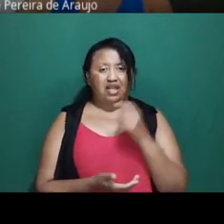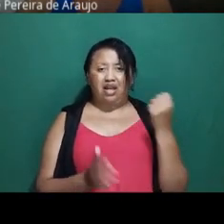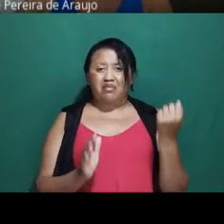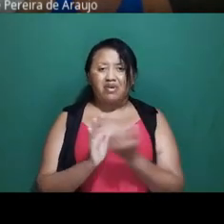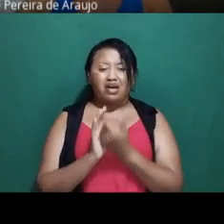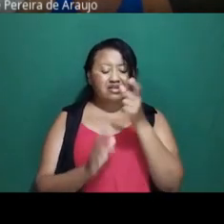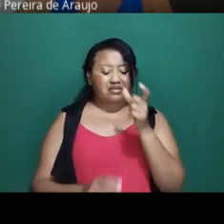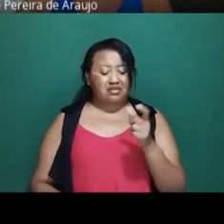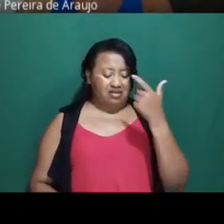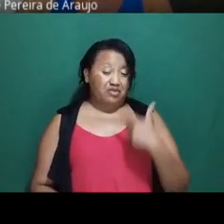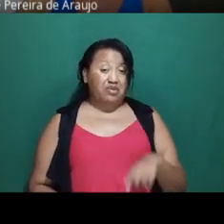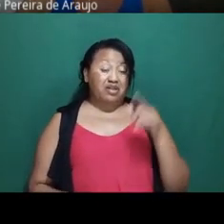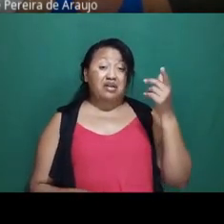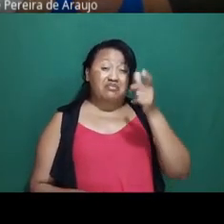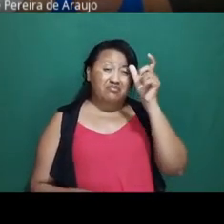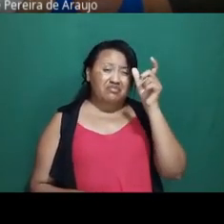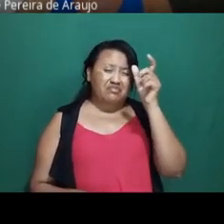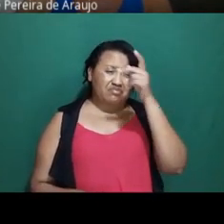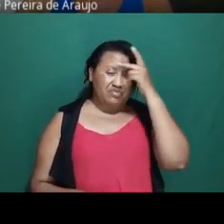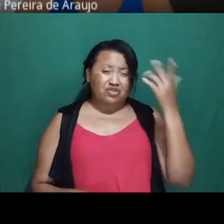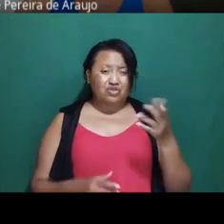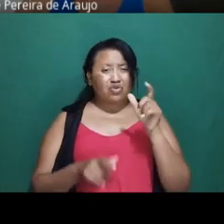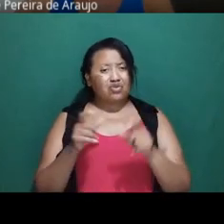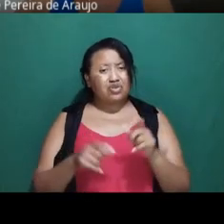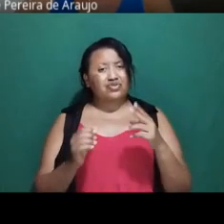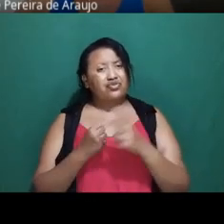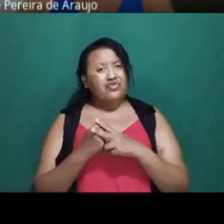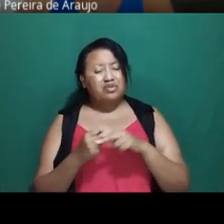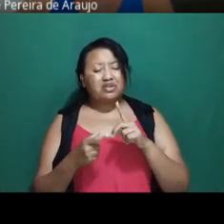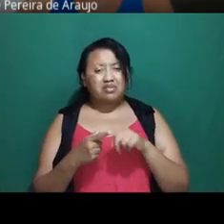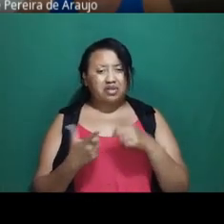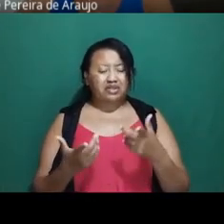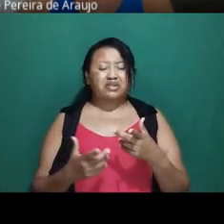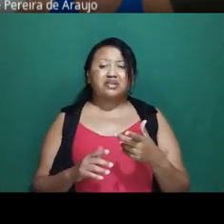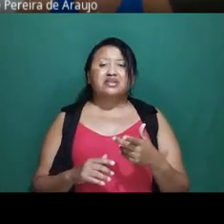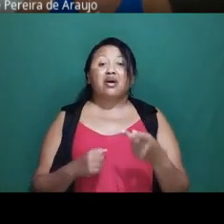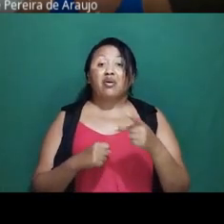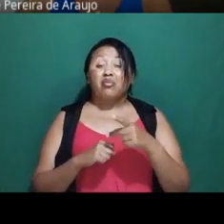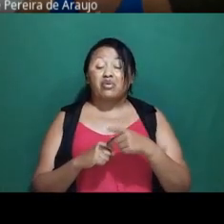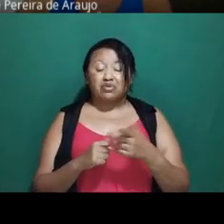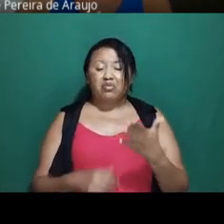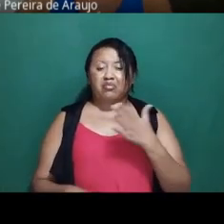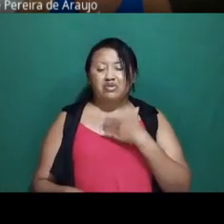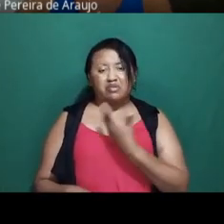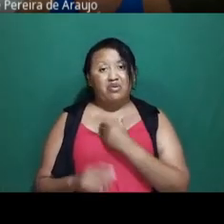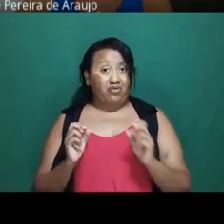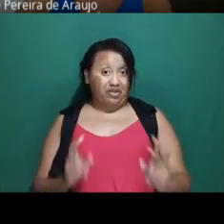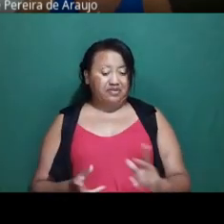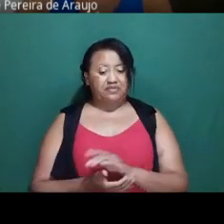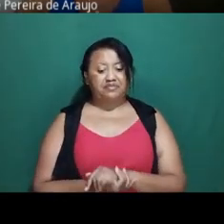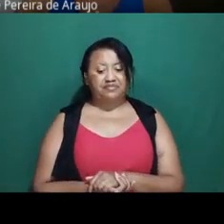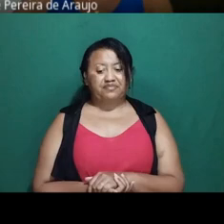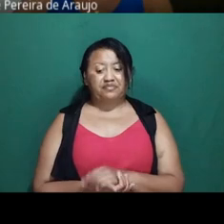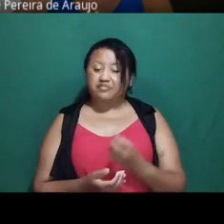a marca da primeira pessoa nos verbos e também no pronome possessivo aqui meus companheiros Ok